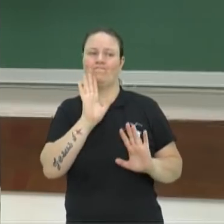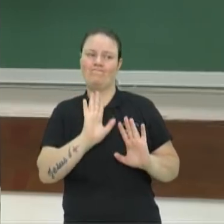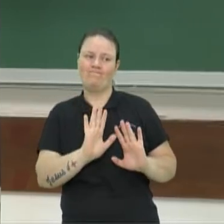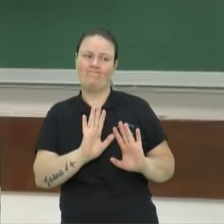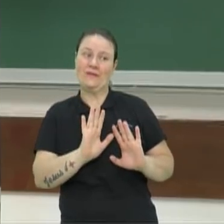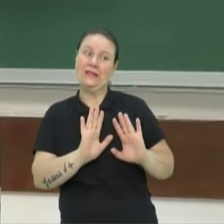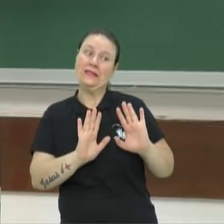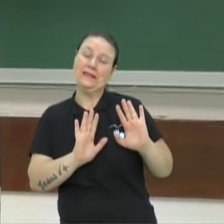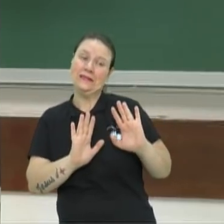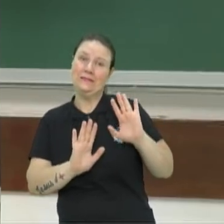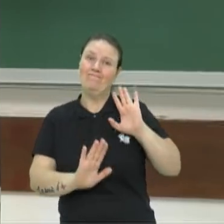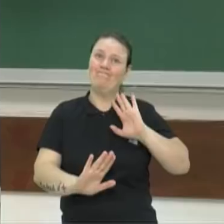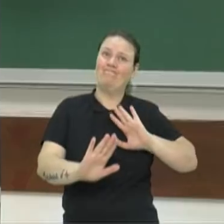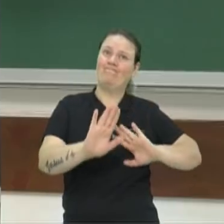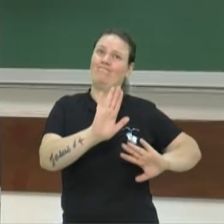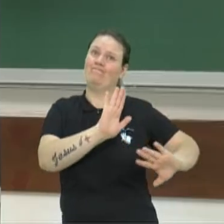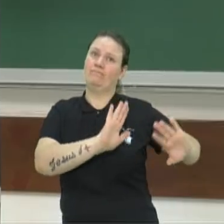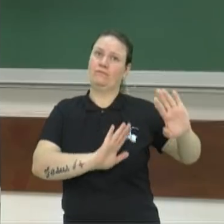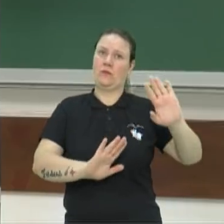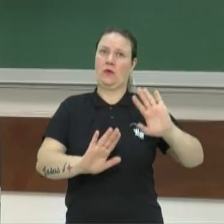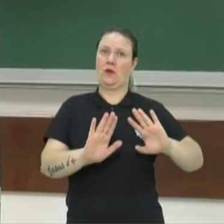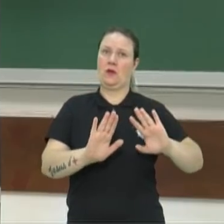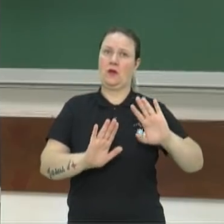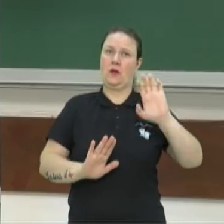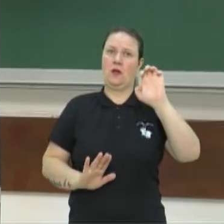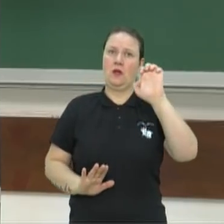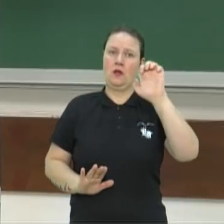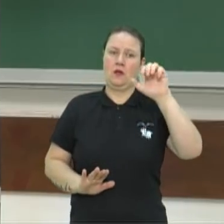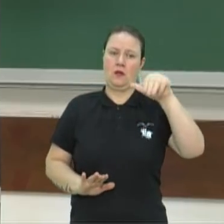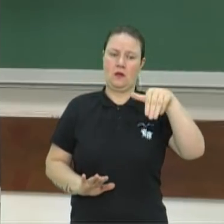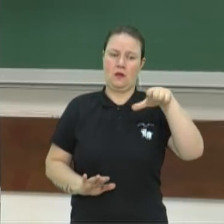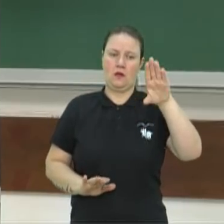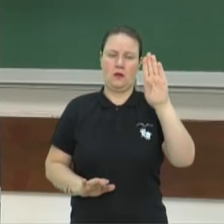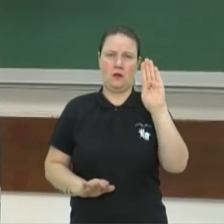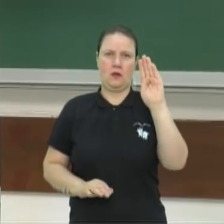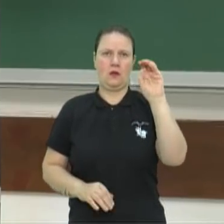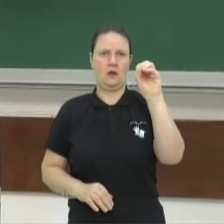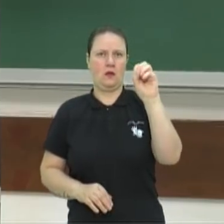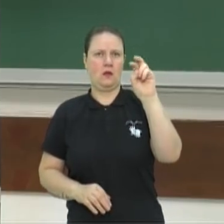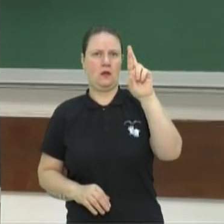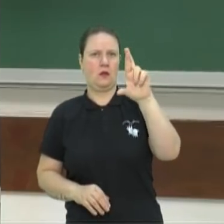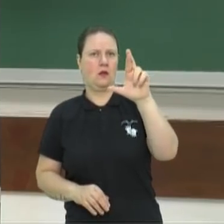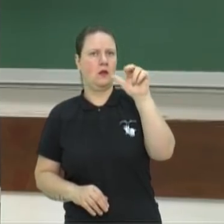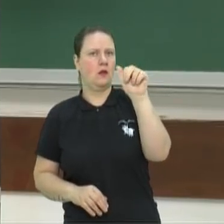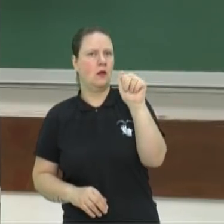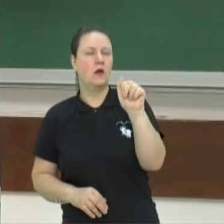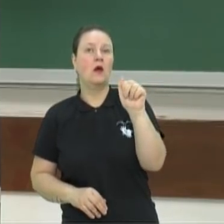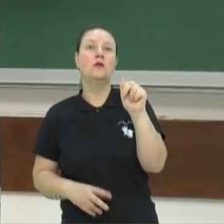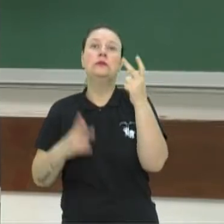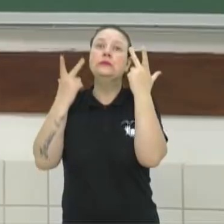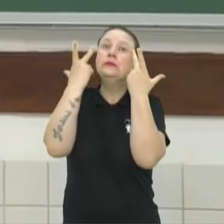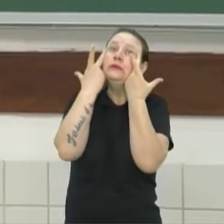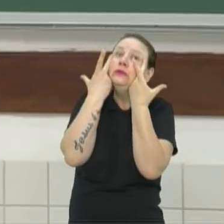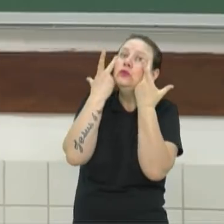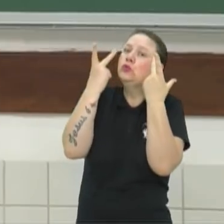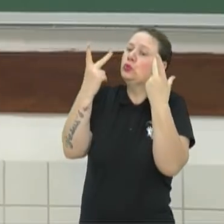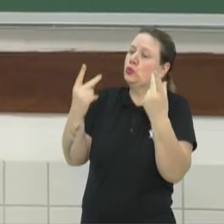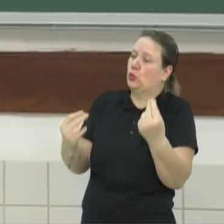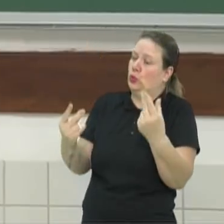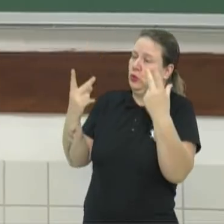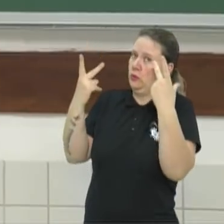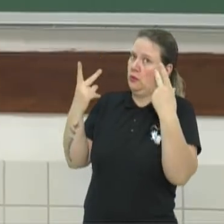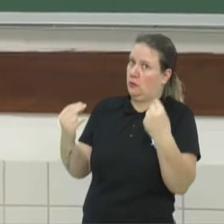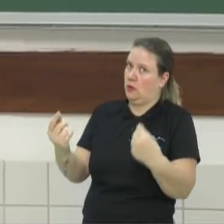para alguma coisa. Então, vamos supor assim, geralmente eu